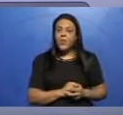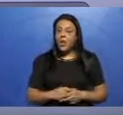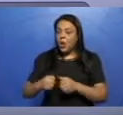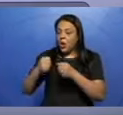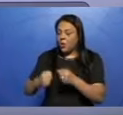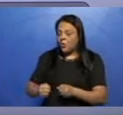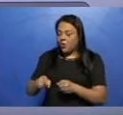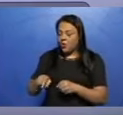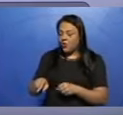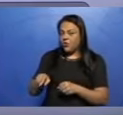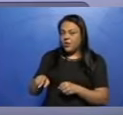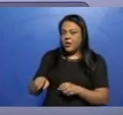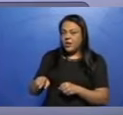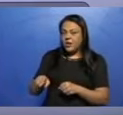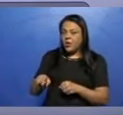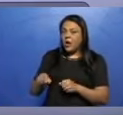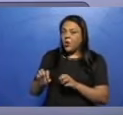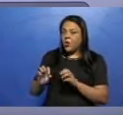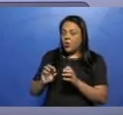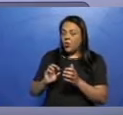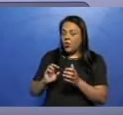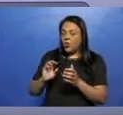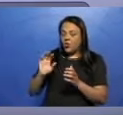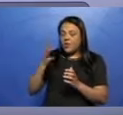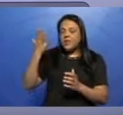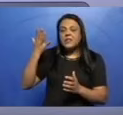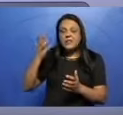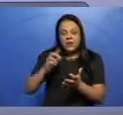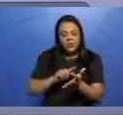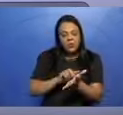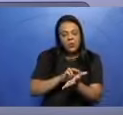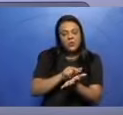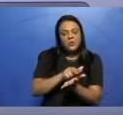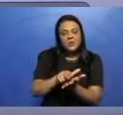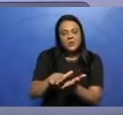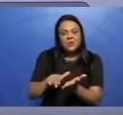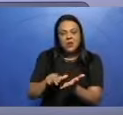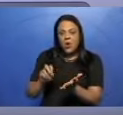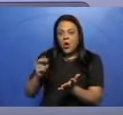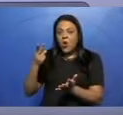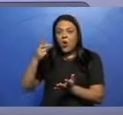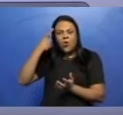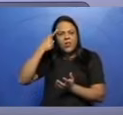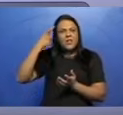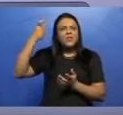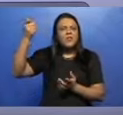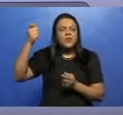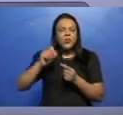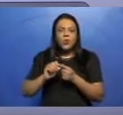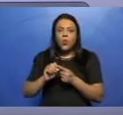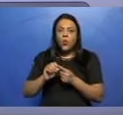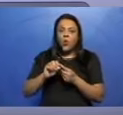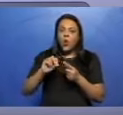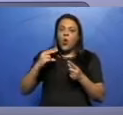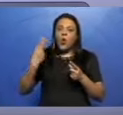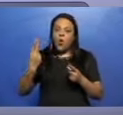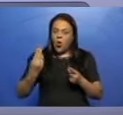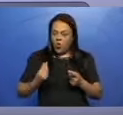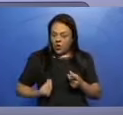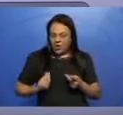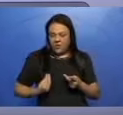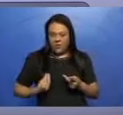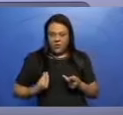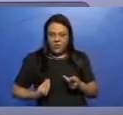acontecido com ele algum desses itens. Ou ele inventou da cabeça dele, ou ele vivenciou determinados fatos na história da vida